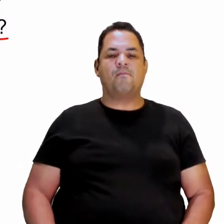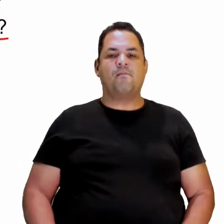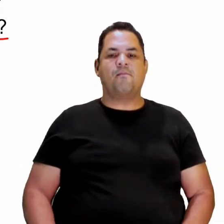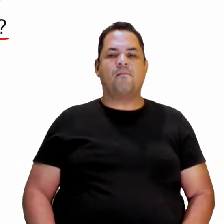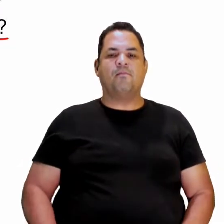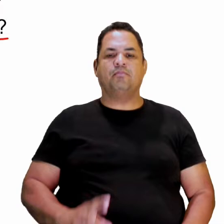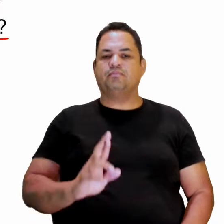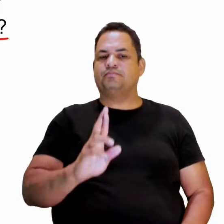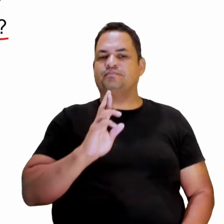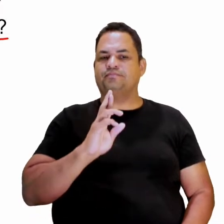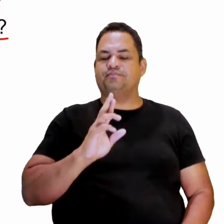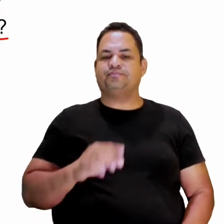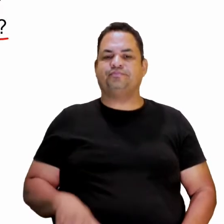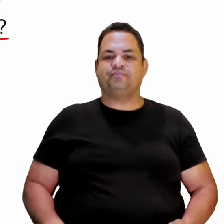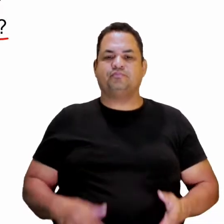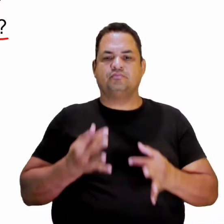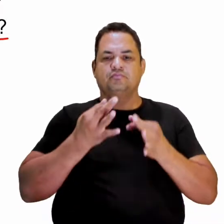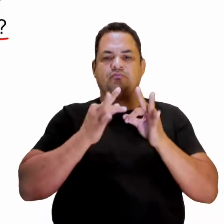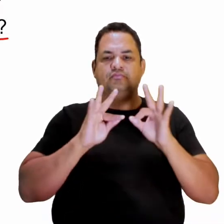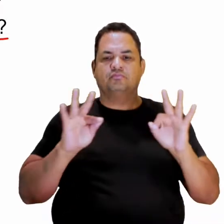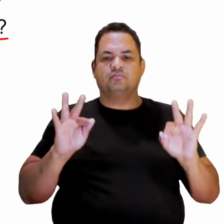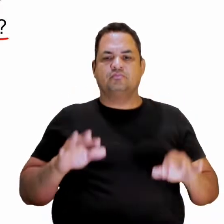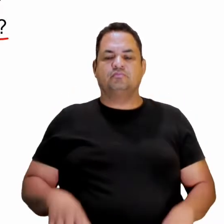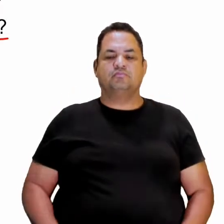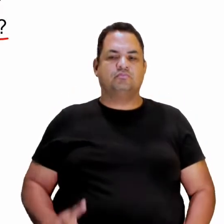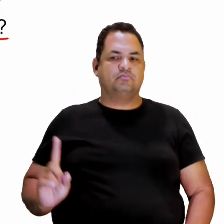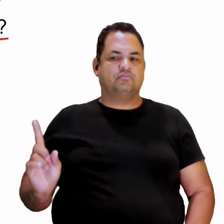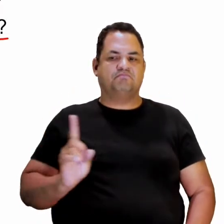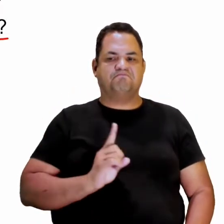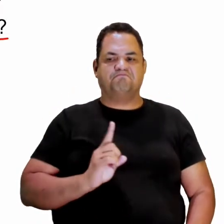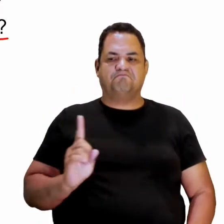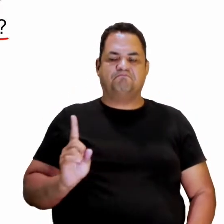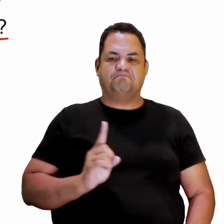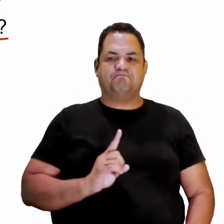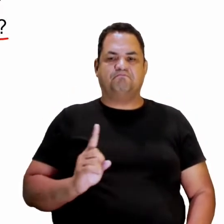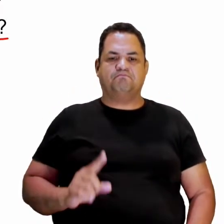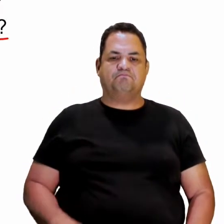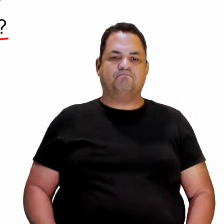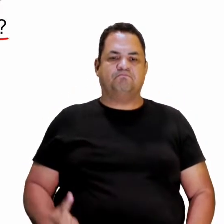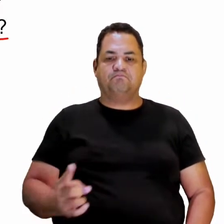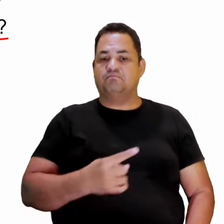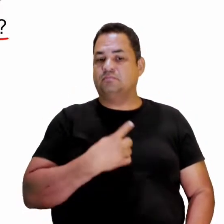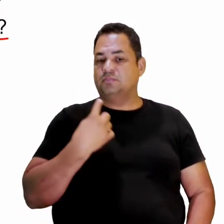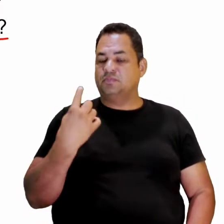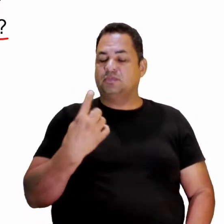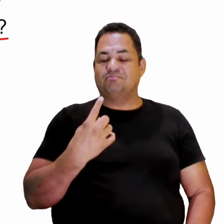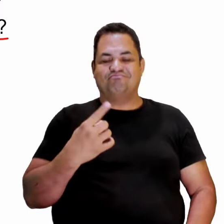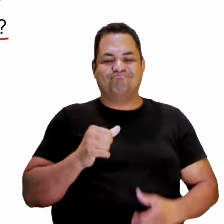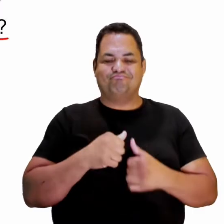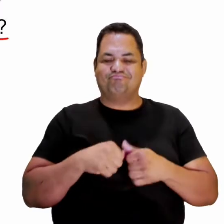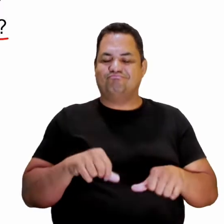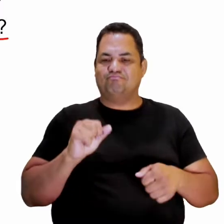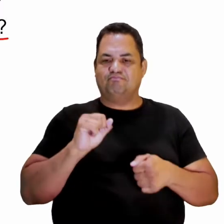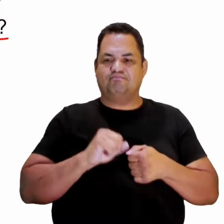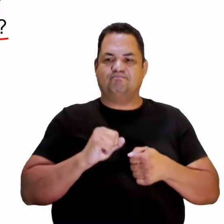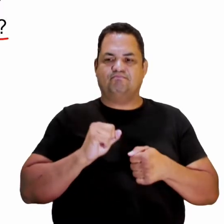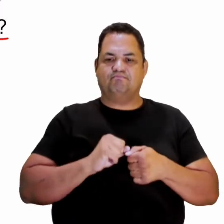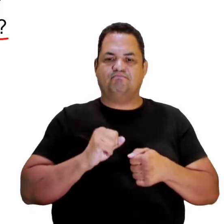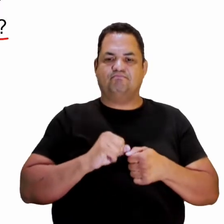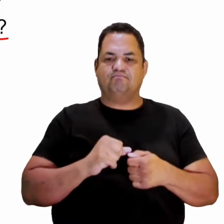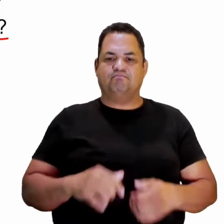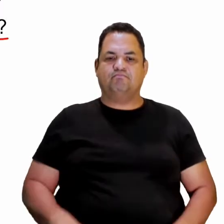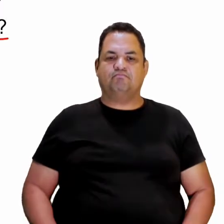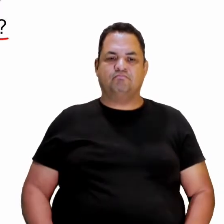A resposta simples, mais simples é o quê? No, não estamos fazendo, muito pelo contrário, só